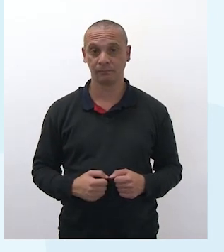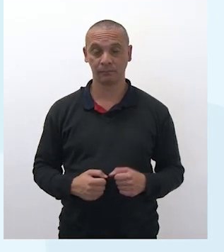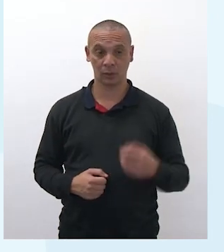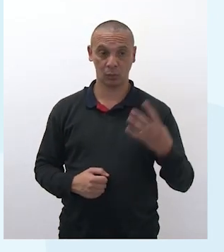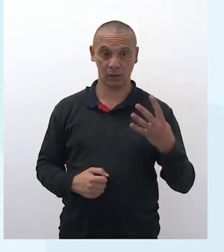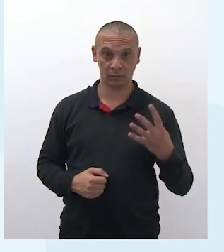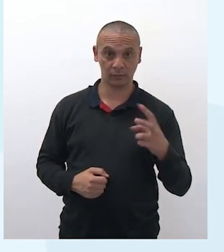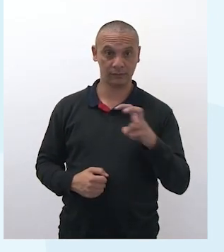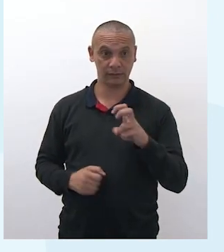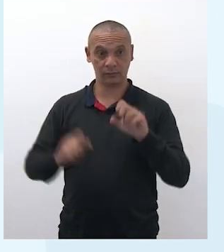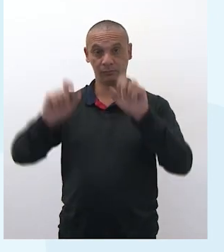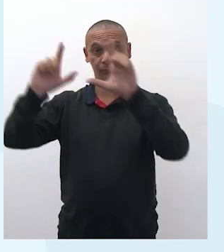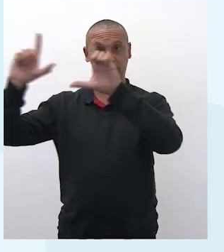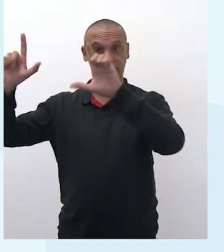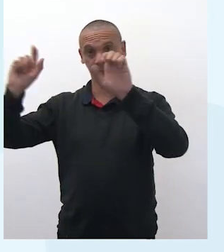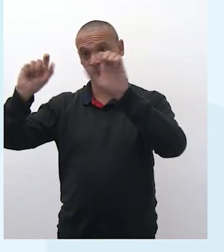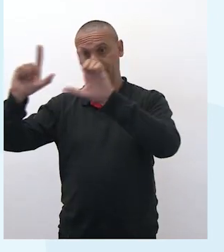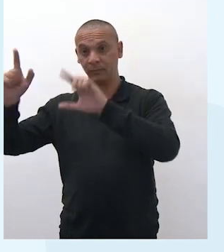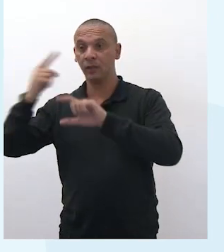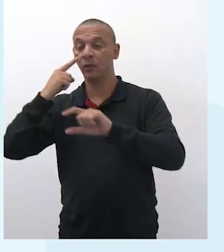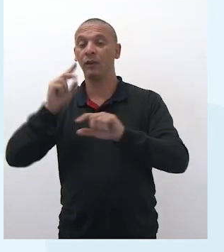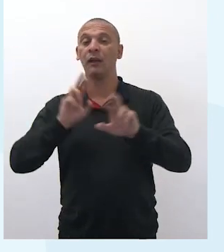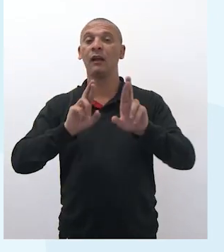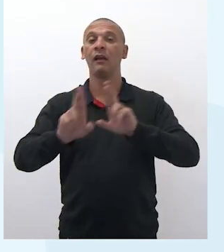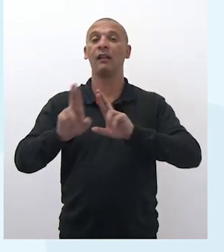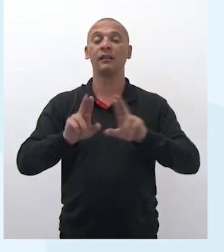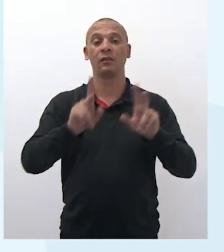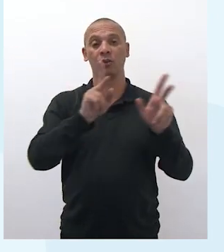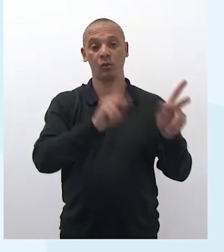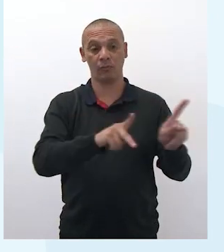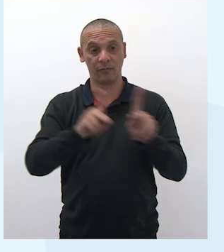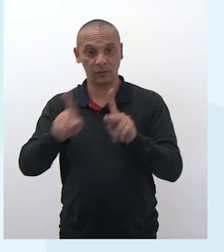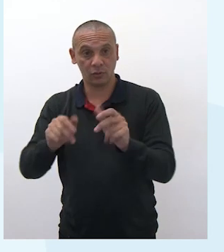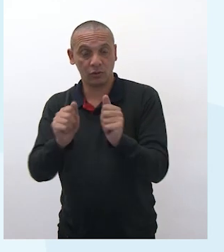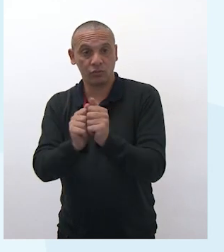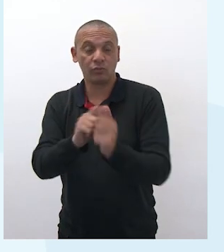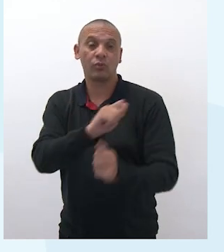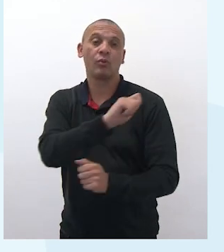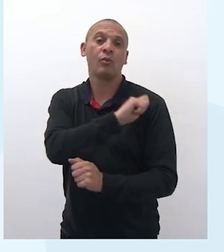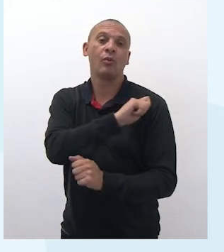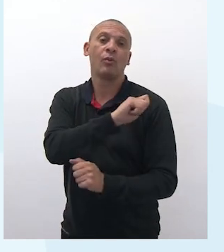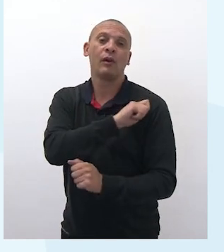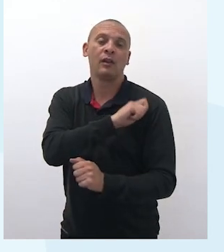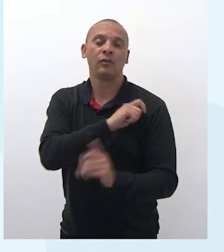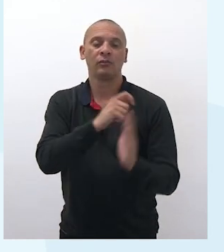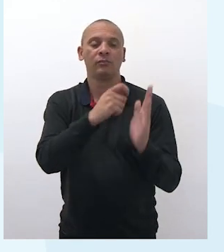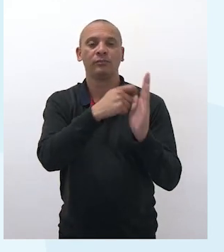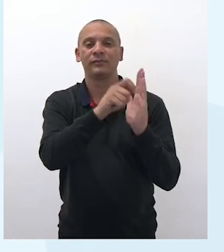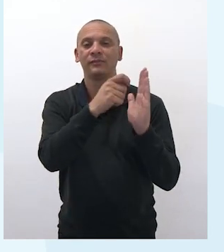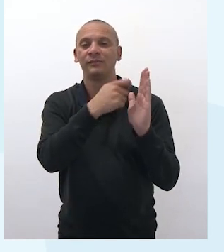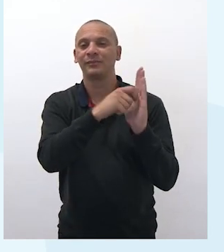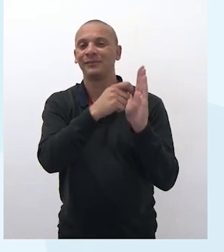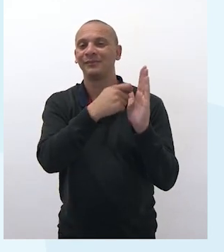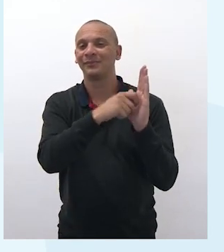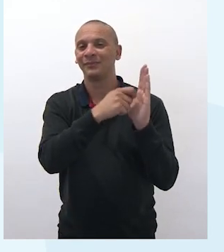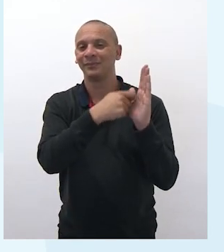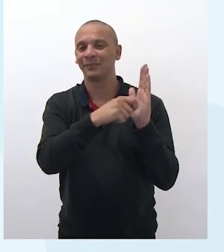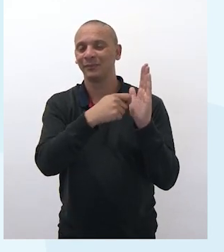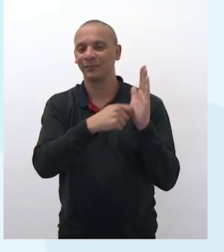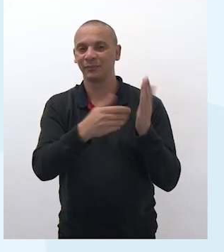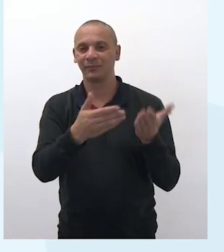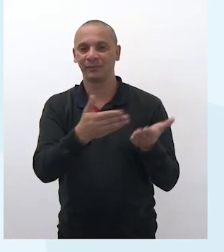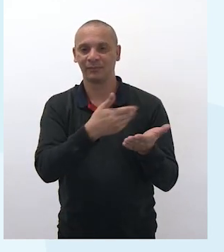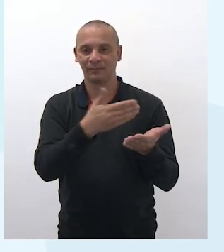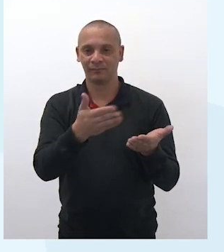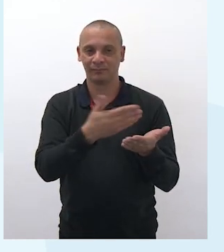5 também, temos a relação de professores e estudantes que deixaram suas assinaturas nesse